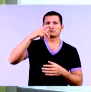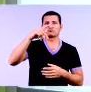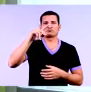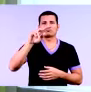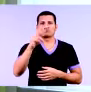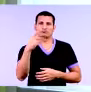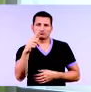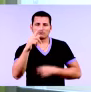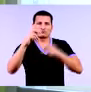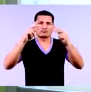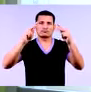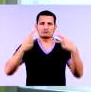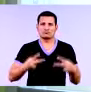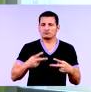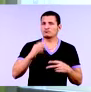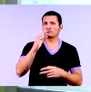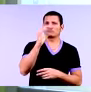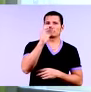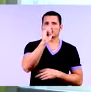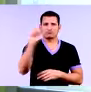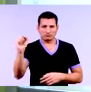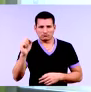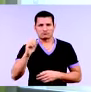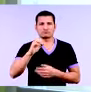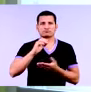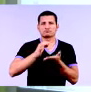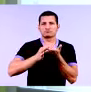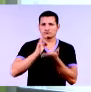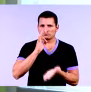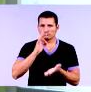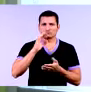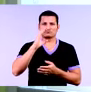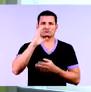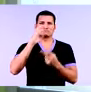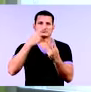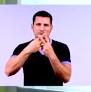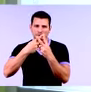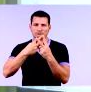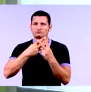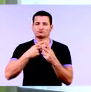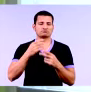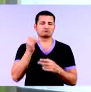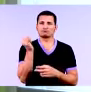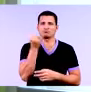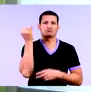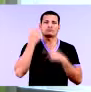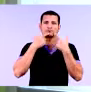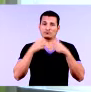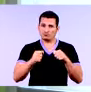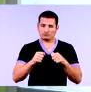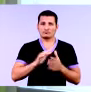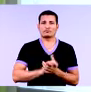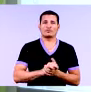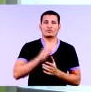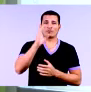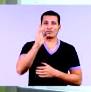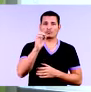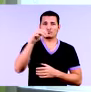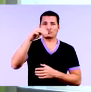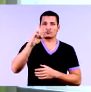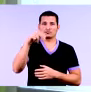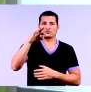ele CSS, Java, C#, não importa a linguagem. Comentário é uma